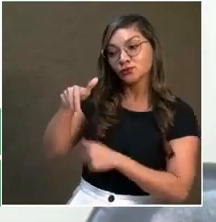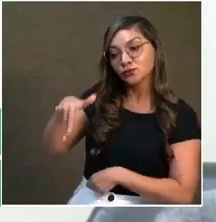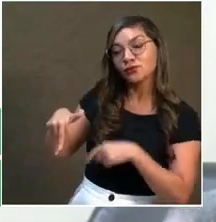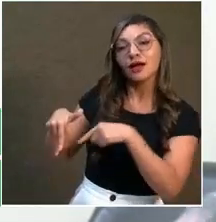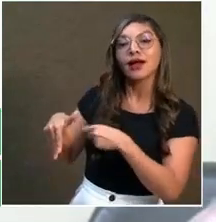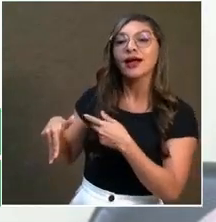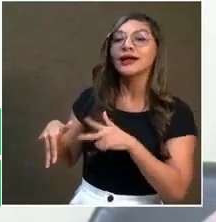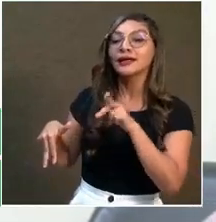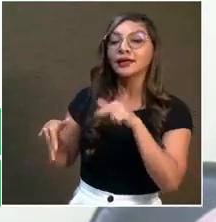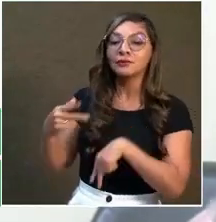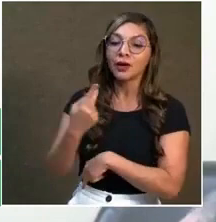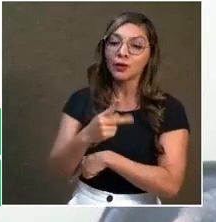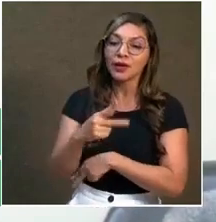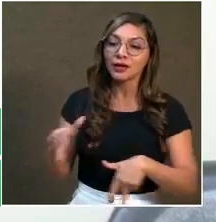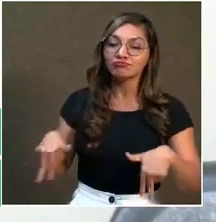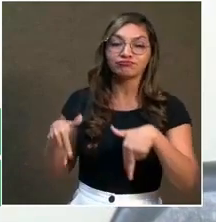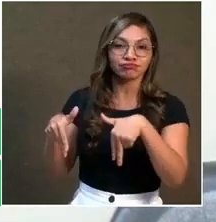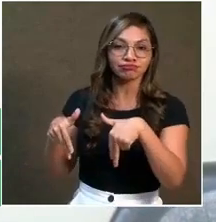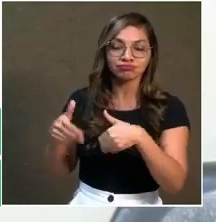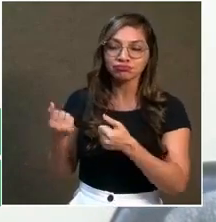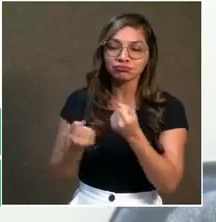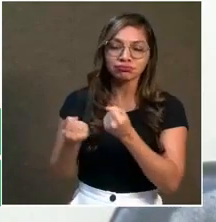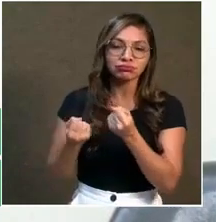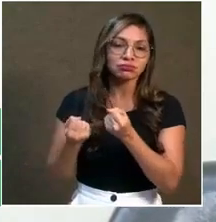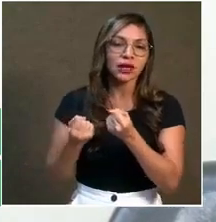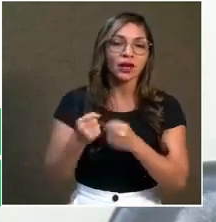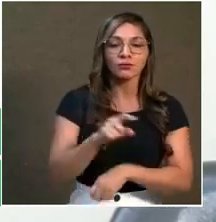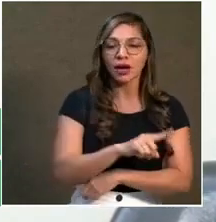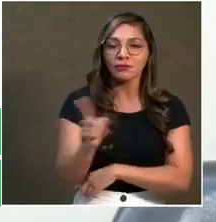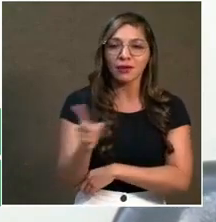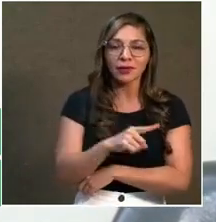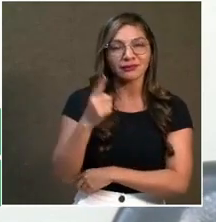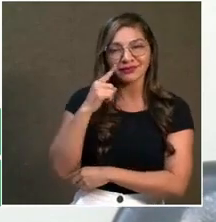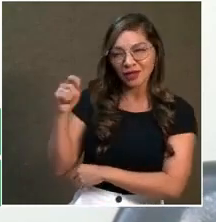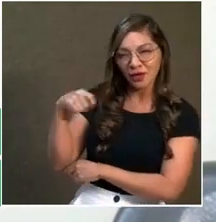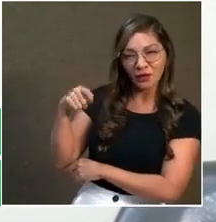Várias voltas. E no último, que é esse retorno da filmagem,